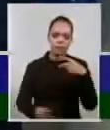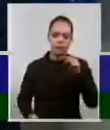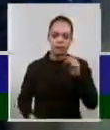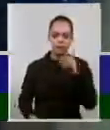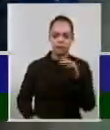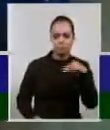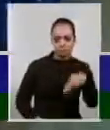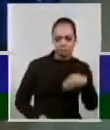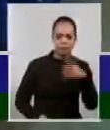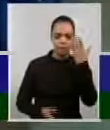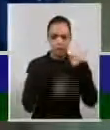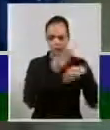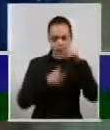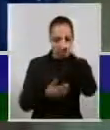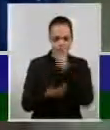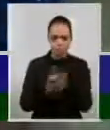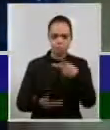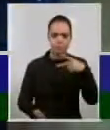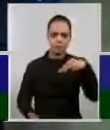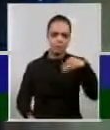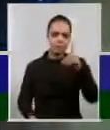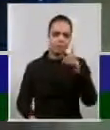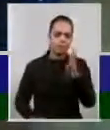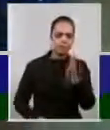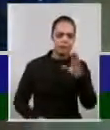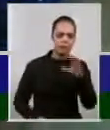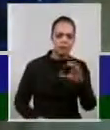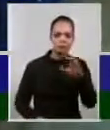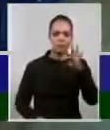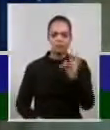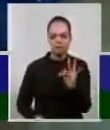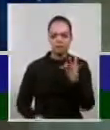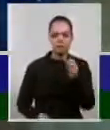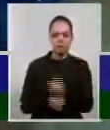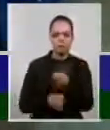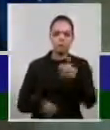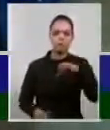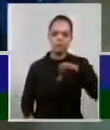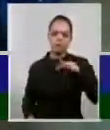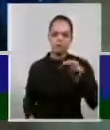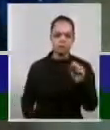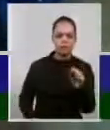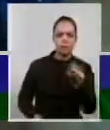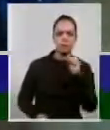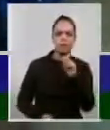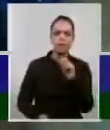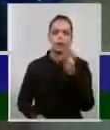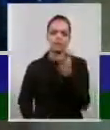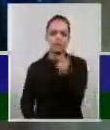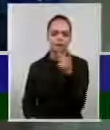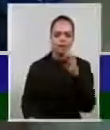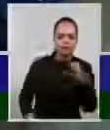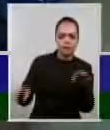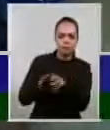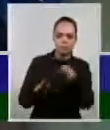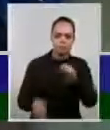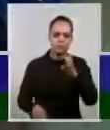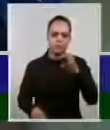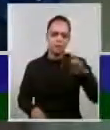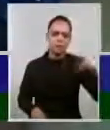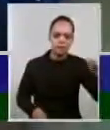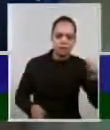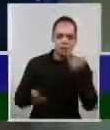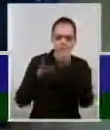do PMDB na Câmara Federal em 1988, quando o Fernando Henrique, o Serra e o Monteiro romperam